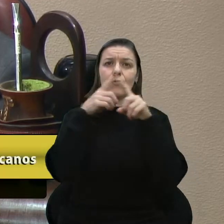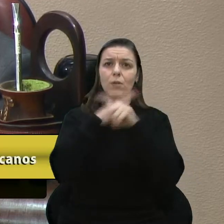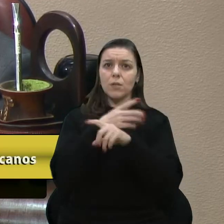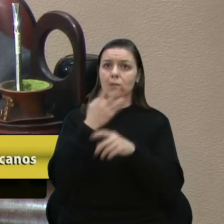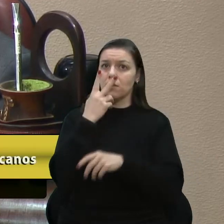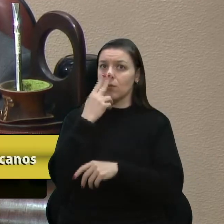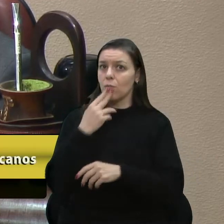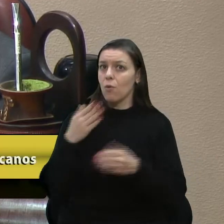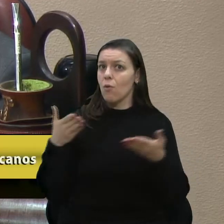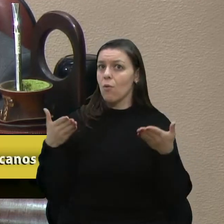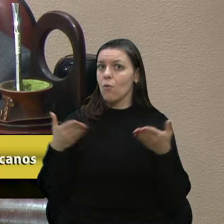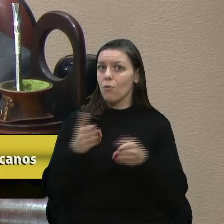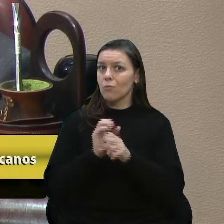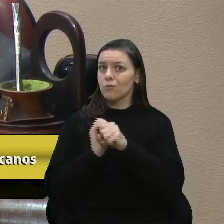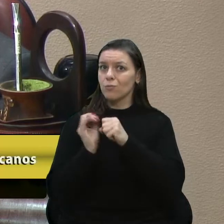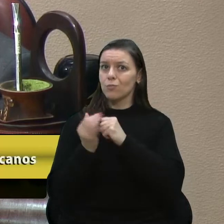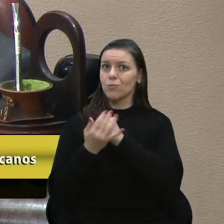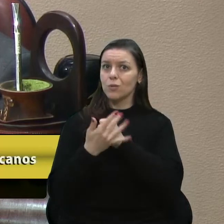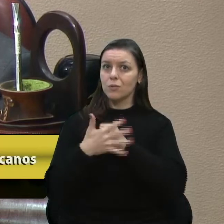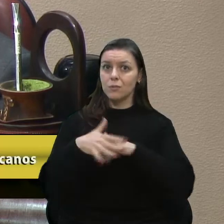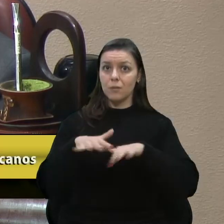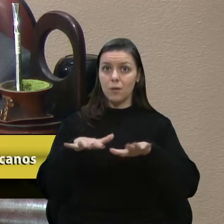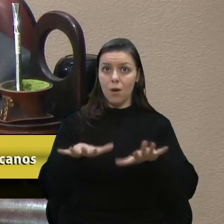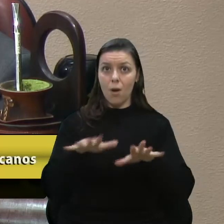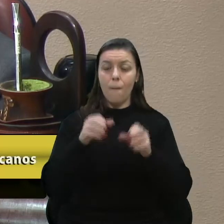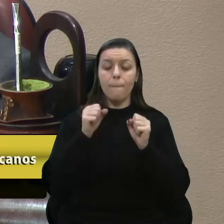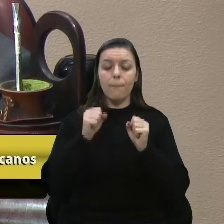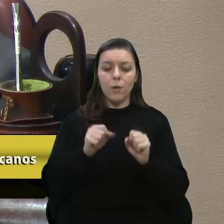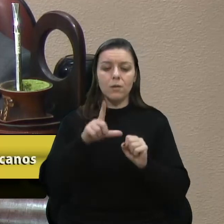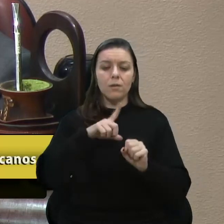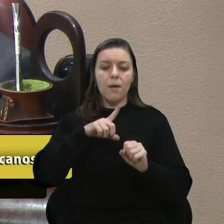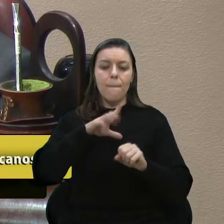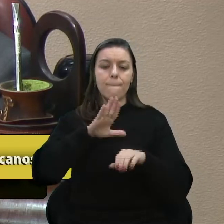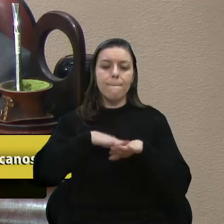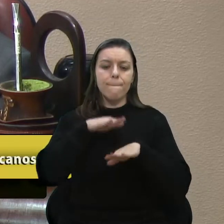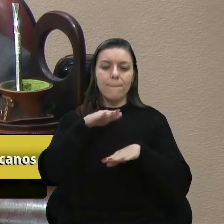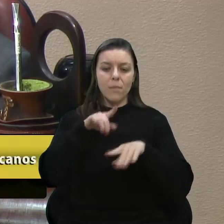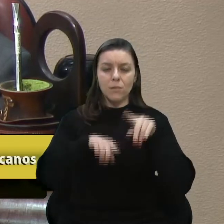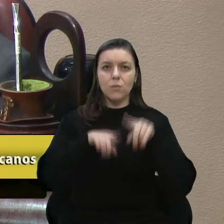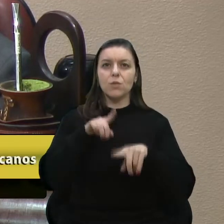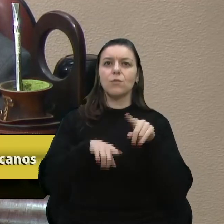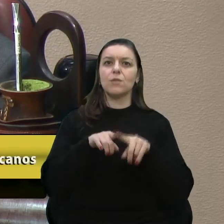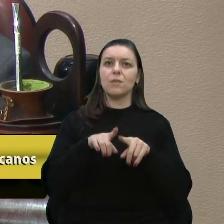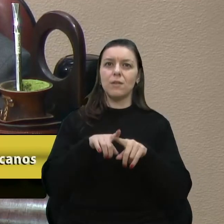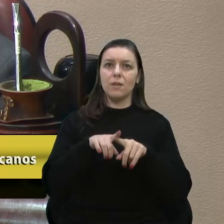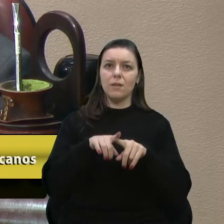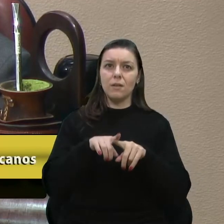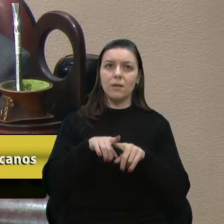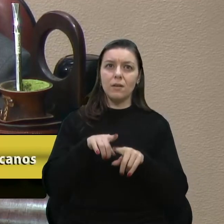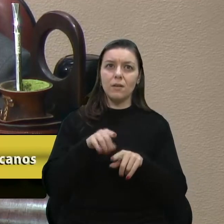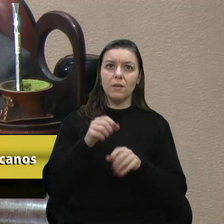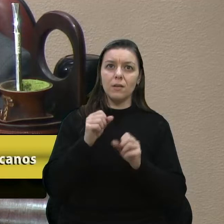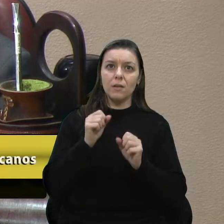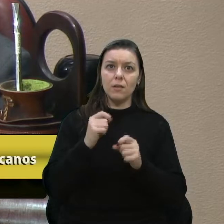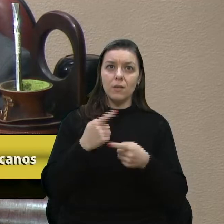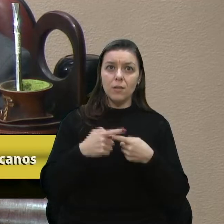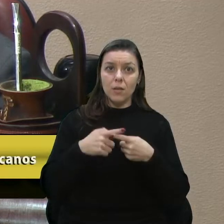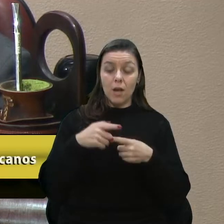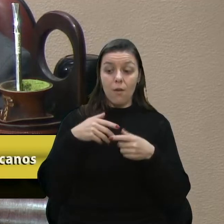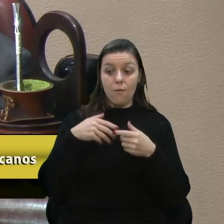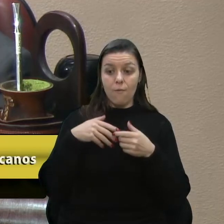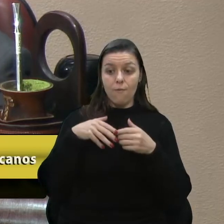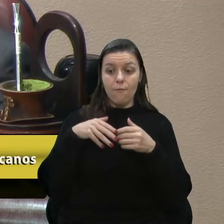de pandemia, possam ter mais uma atividade para que elas possam, de uma certa forma,